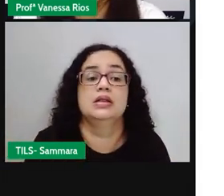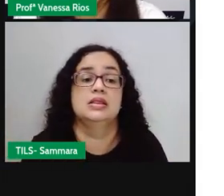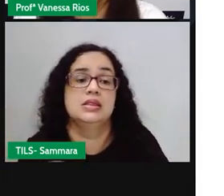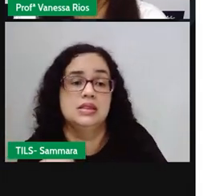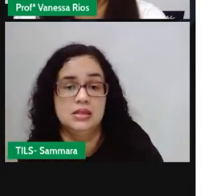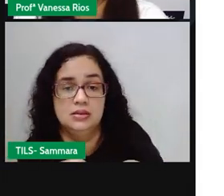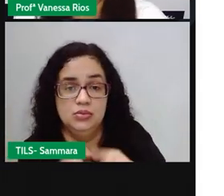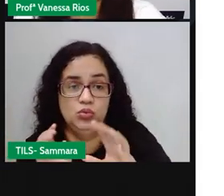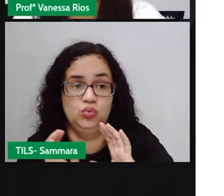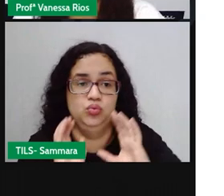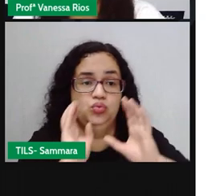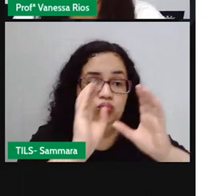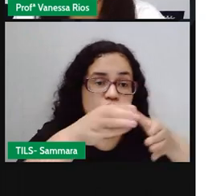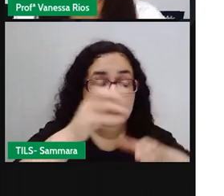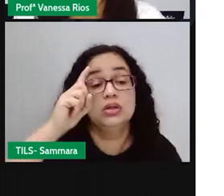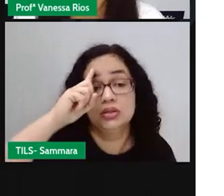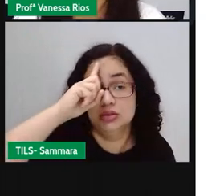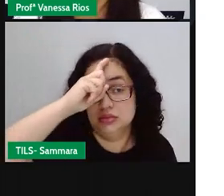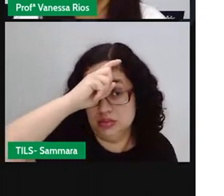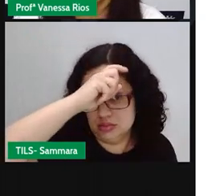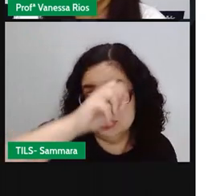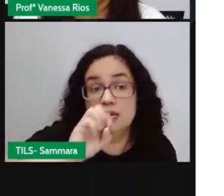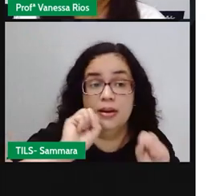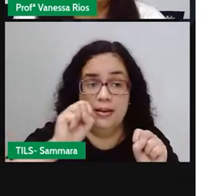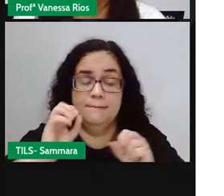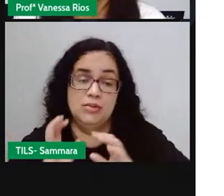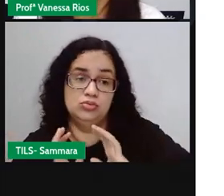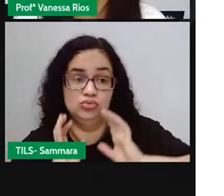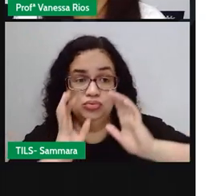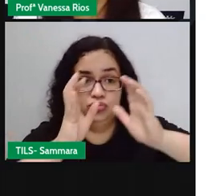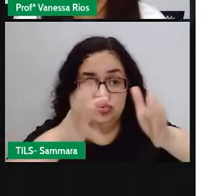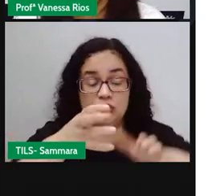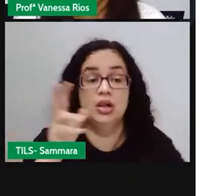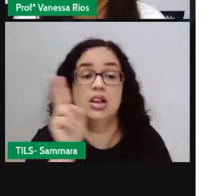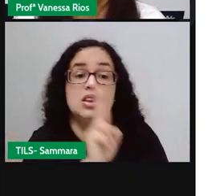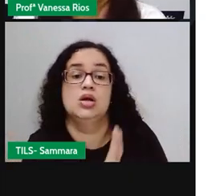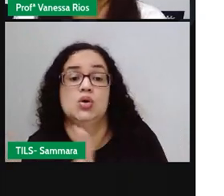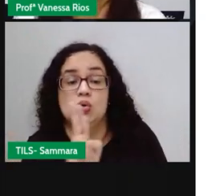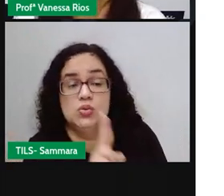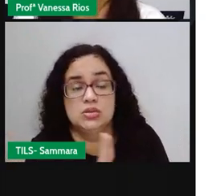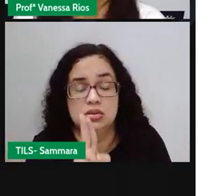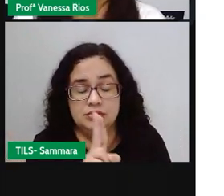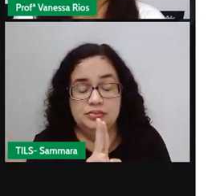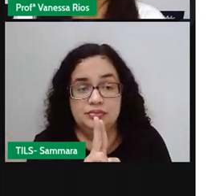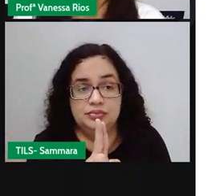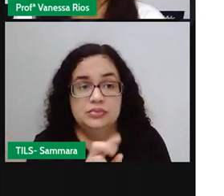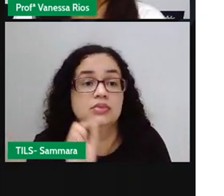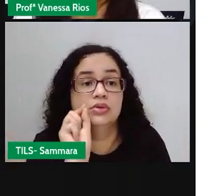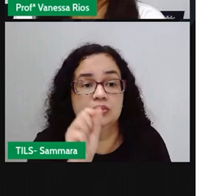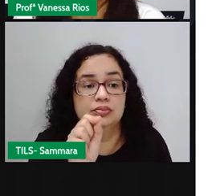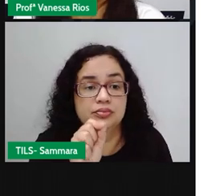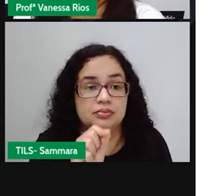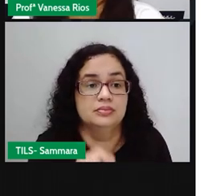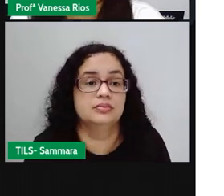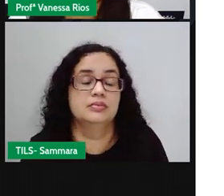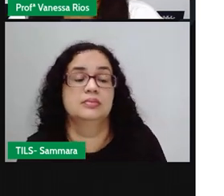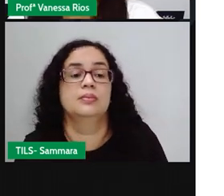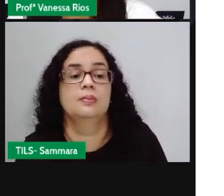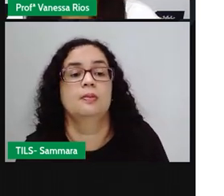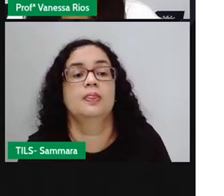vai rolar. Vai ter mais dificuldade, mas ele também vai rolar. Então a gente já não usa mais essa definição. Ah,